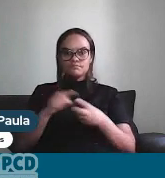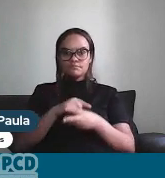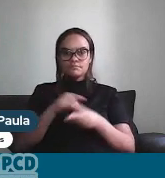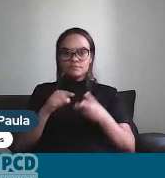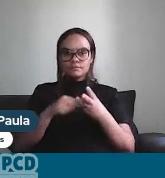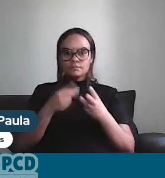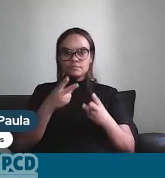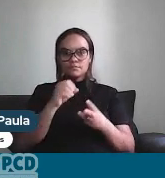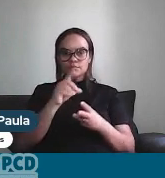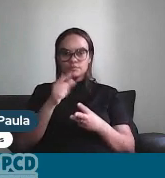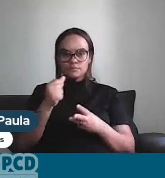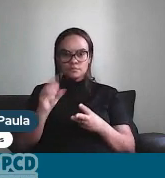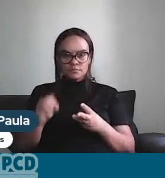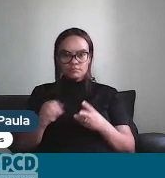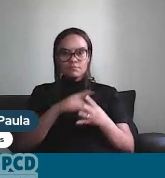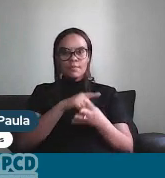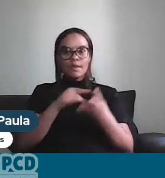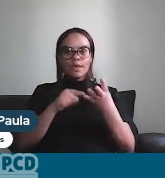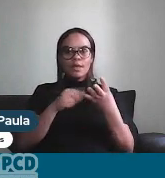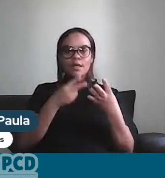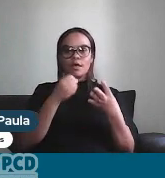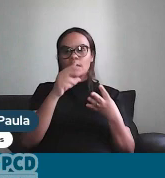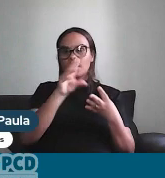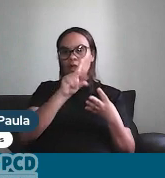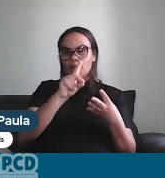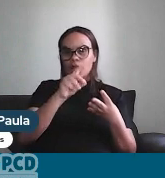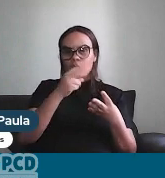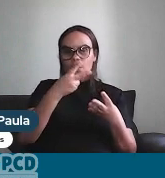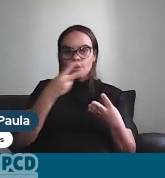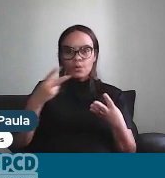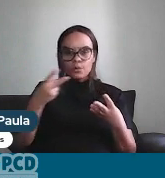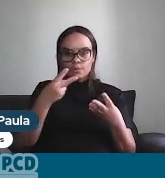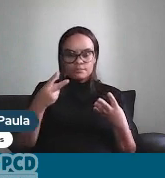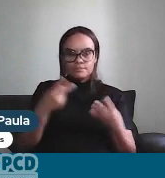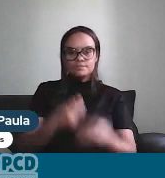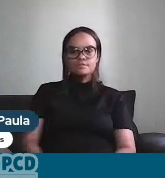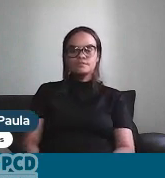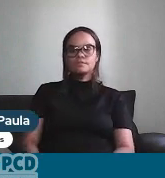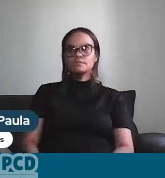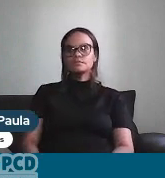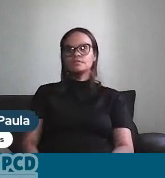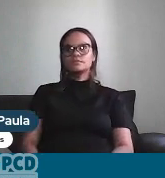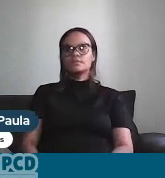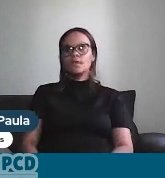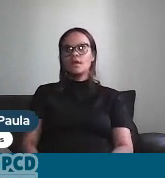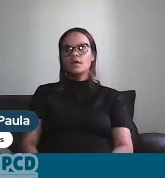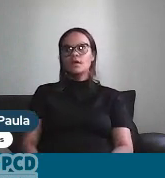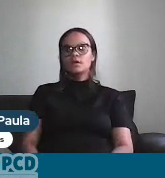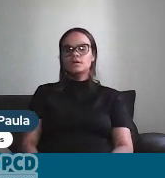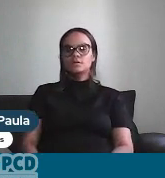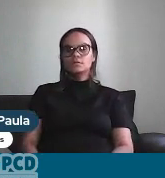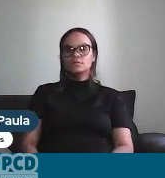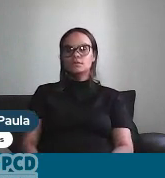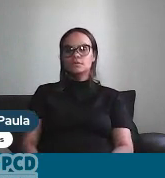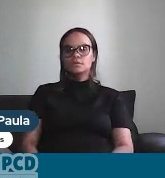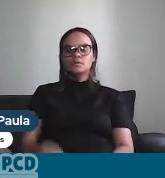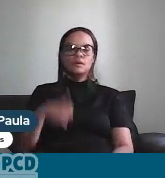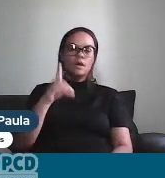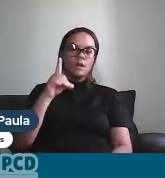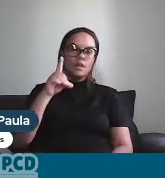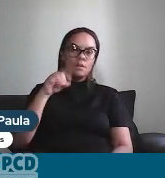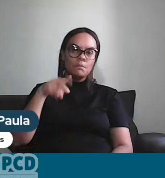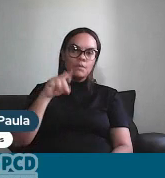de 2010, e também não poderemos comparar com o censo de 2022 ou com essa PNAD, porque